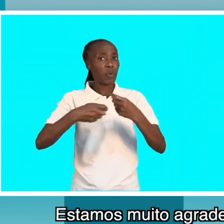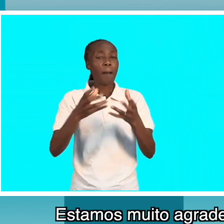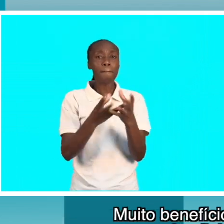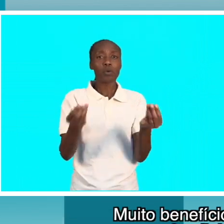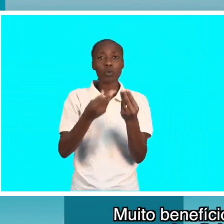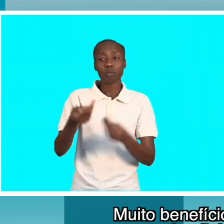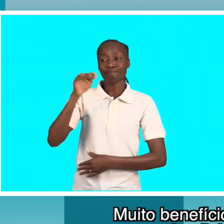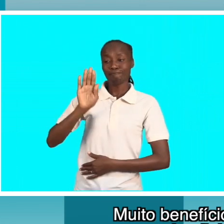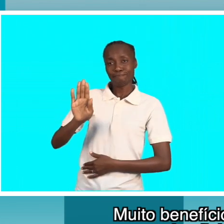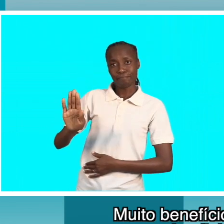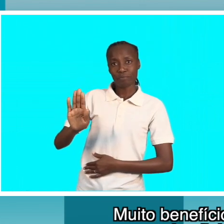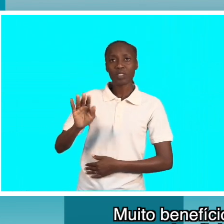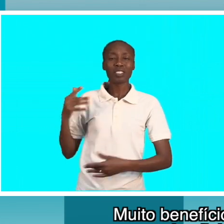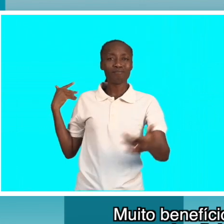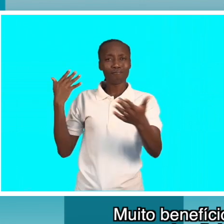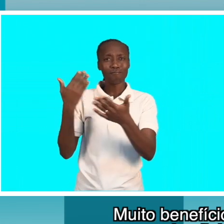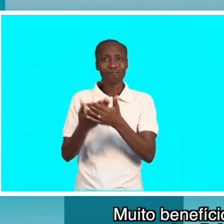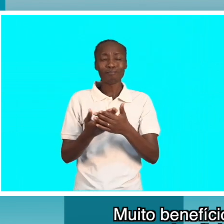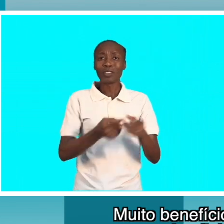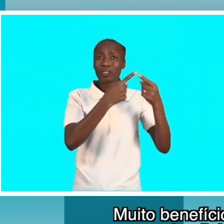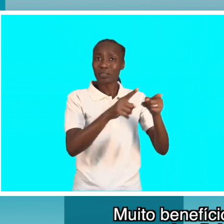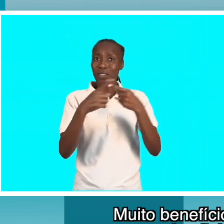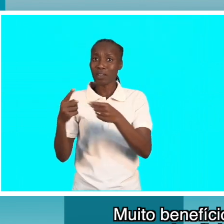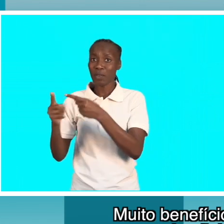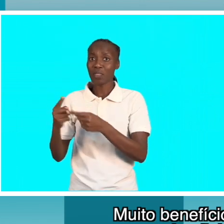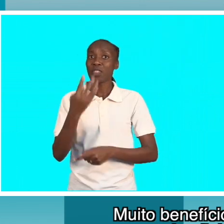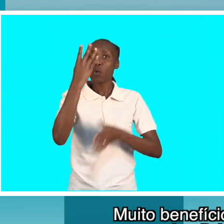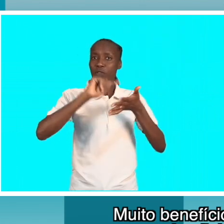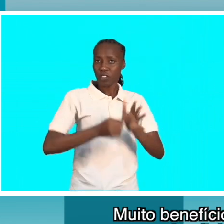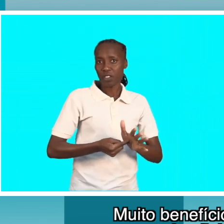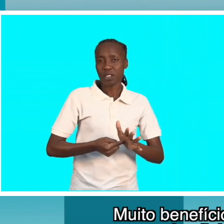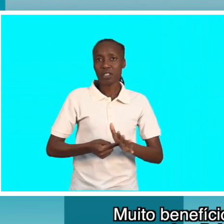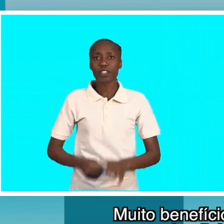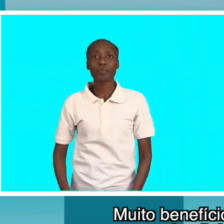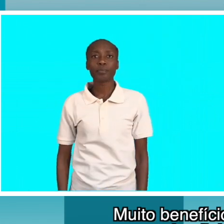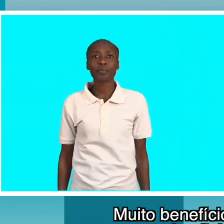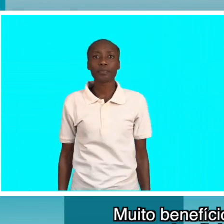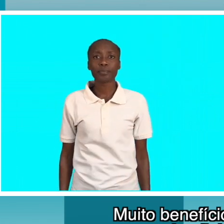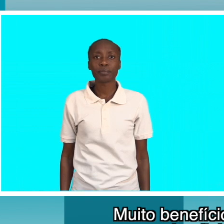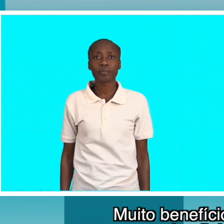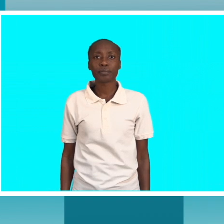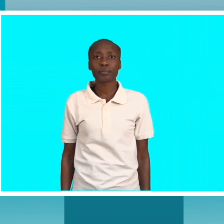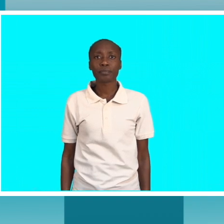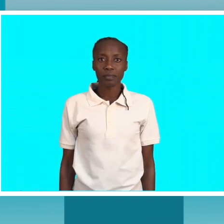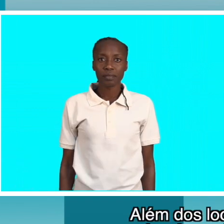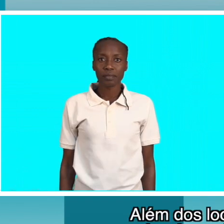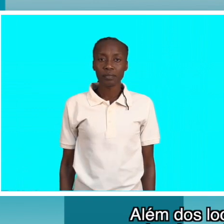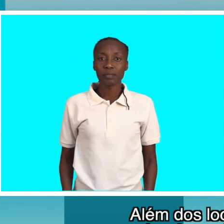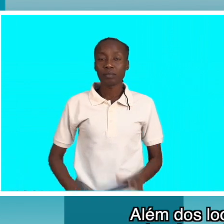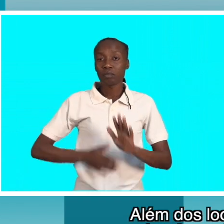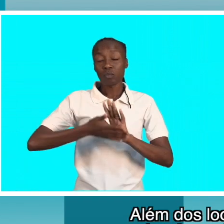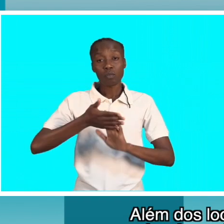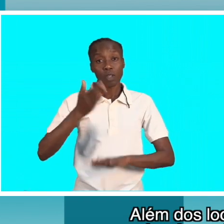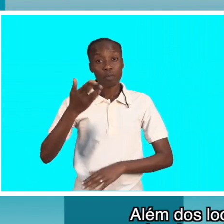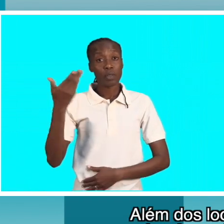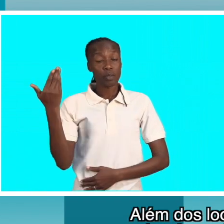escolar. Muito benefício, muita coisa, muita alegria perante as férias, muito dinheiro, muito negócio também. Além